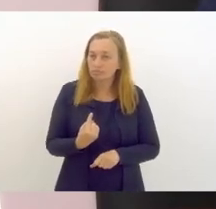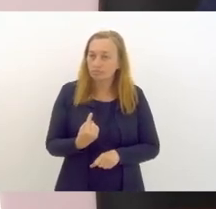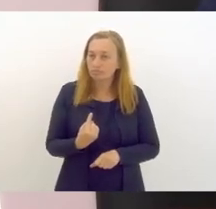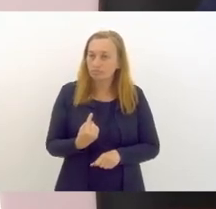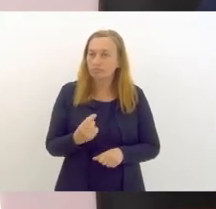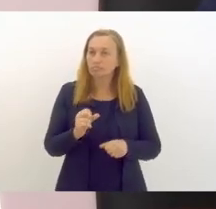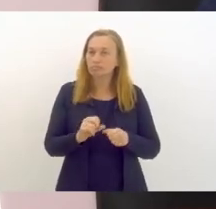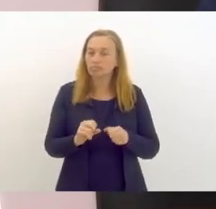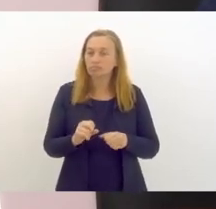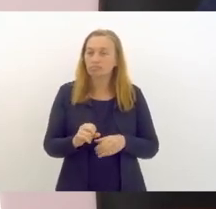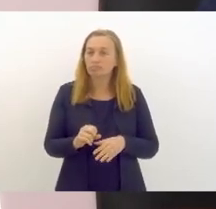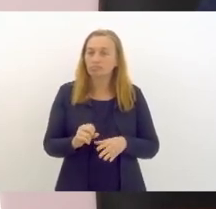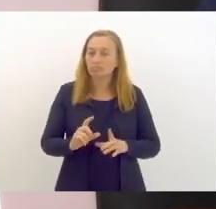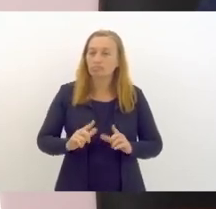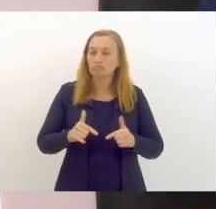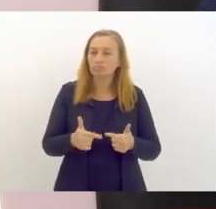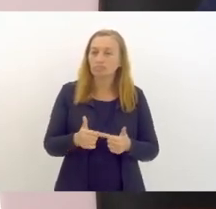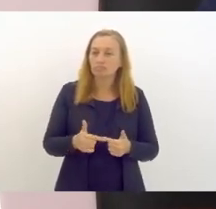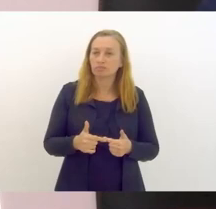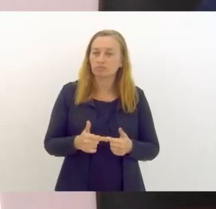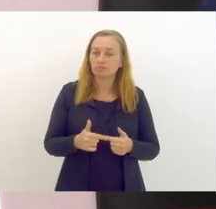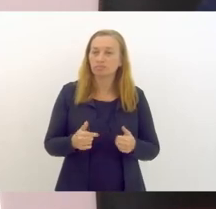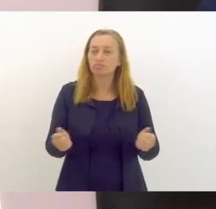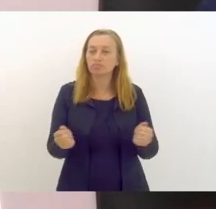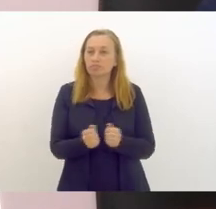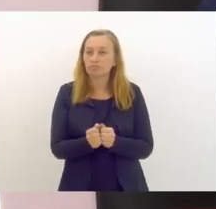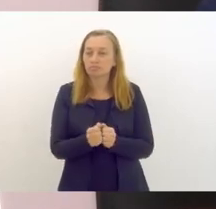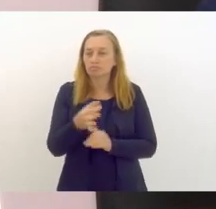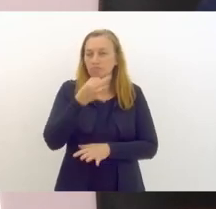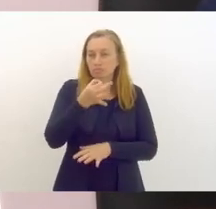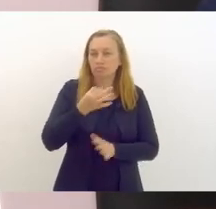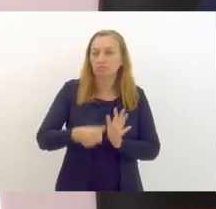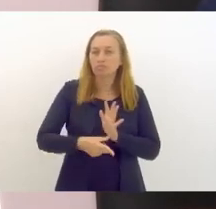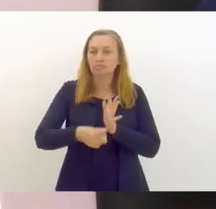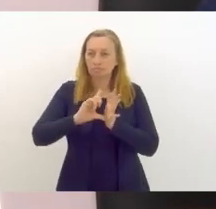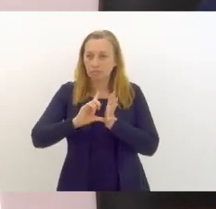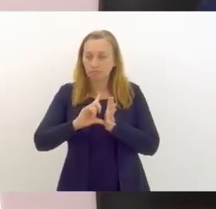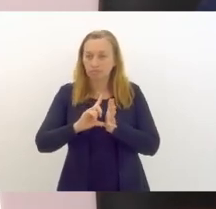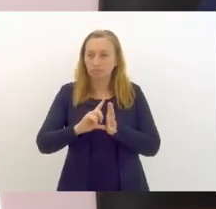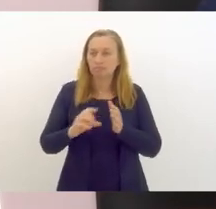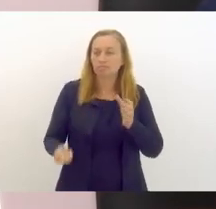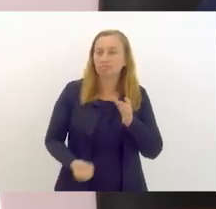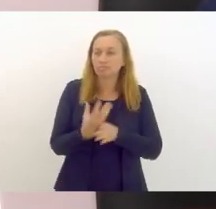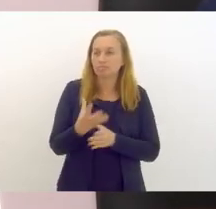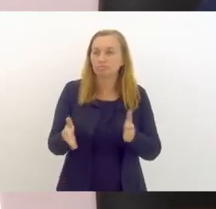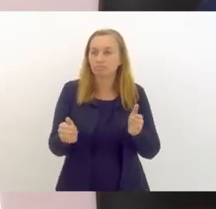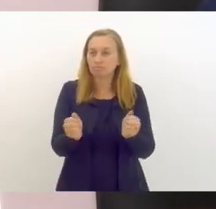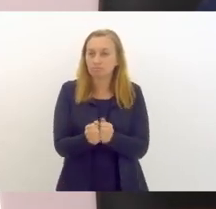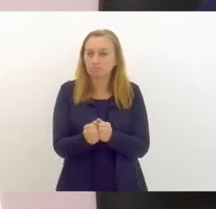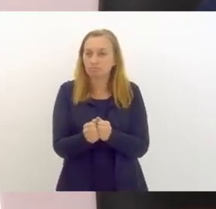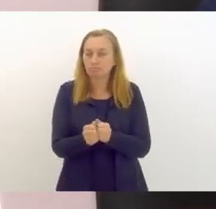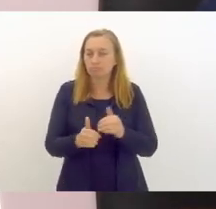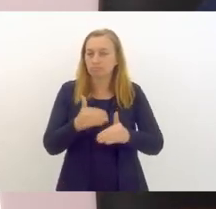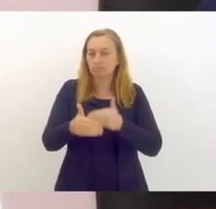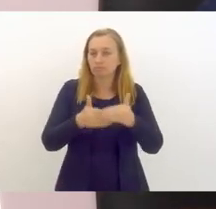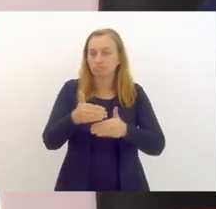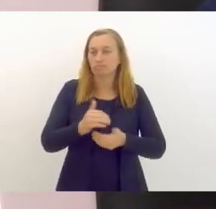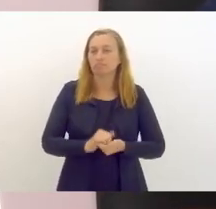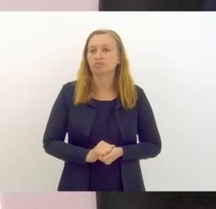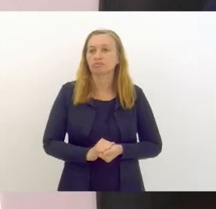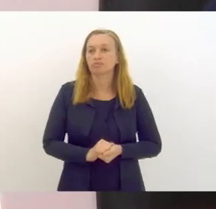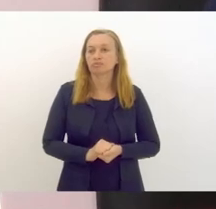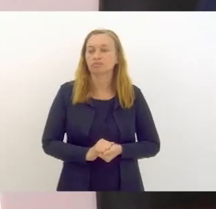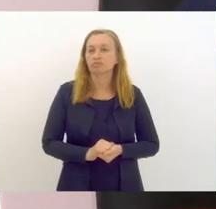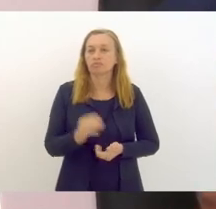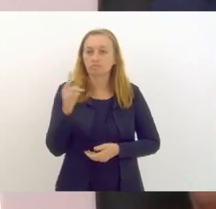fazer diário da escola, participe das decisões antes, para que a gente construa junto esse processo. Então,